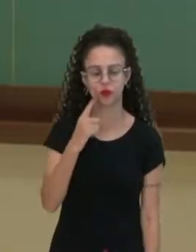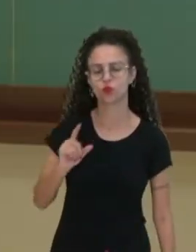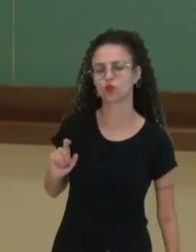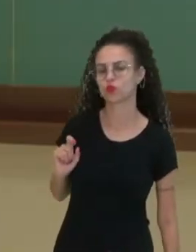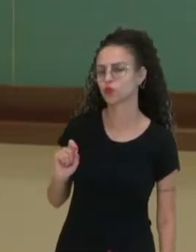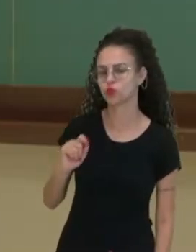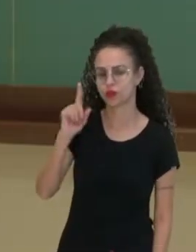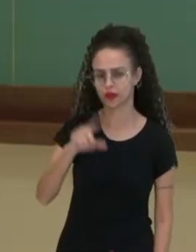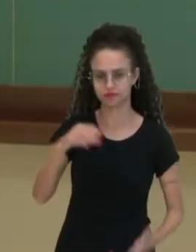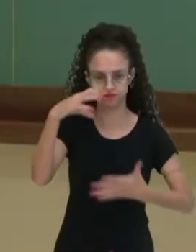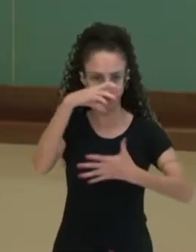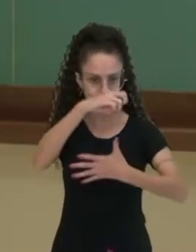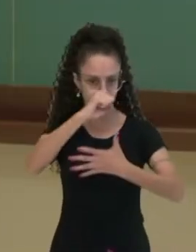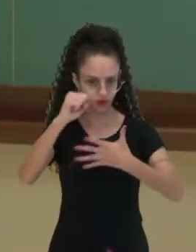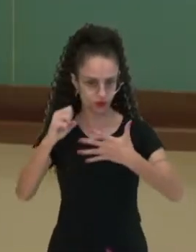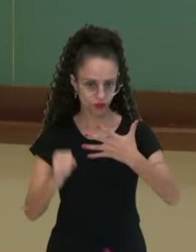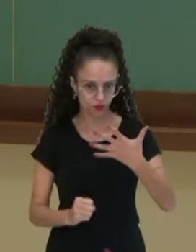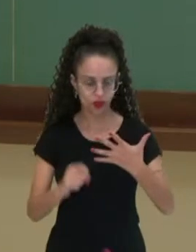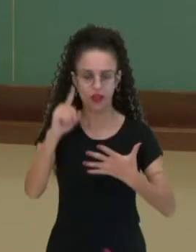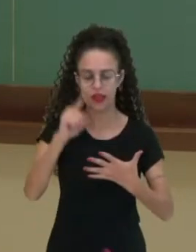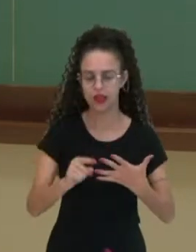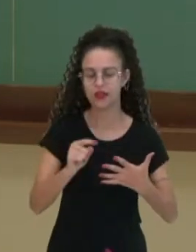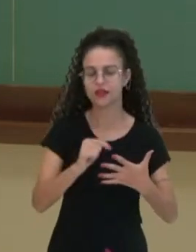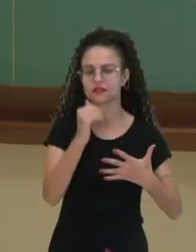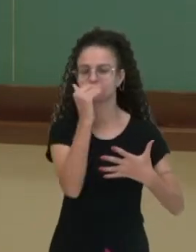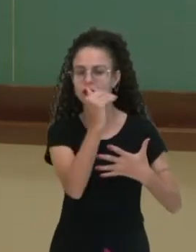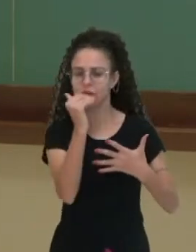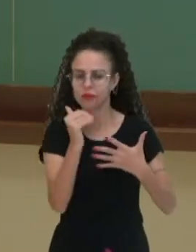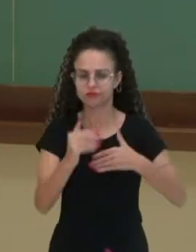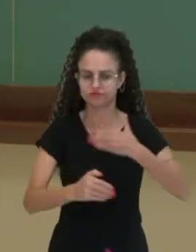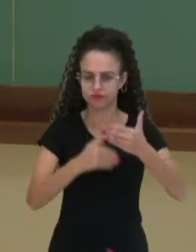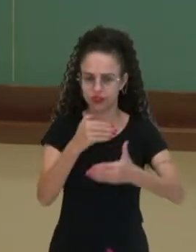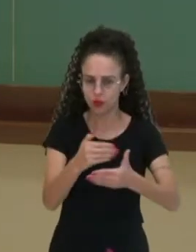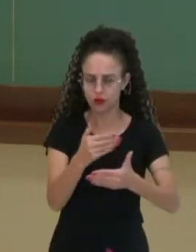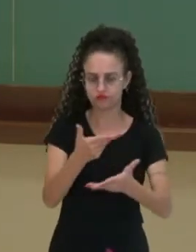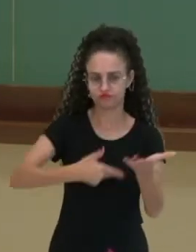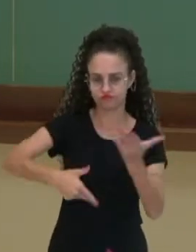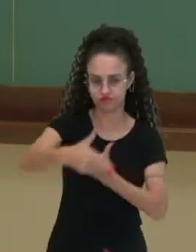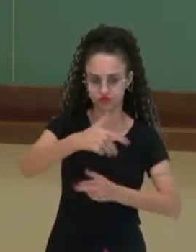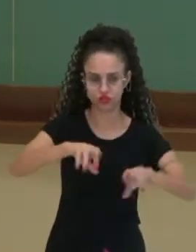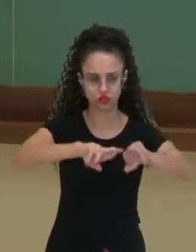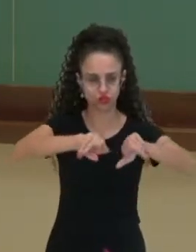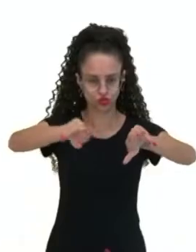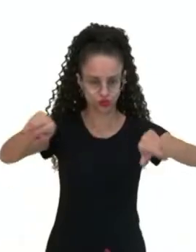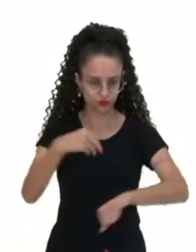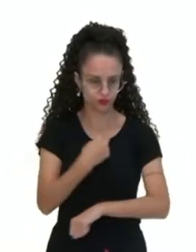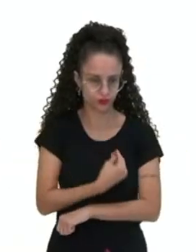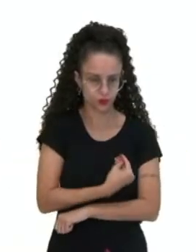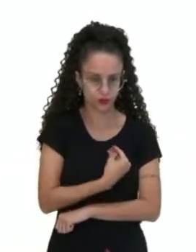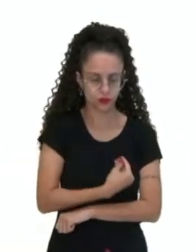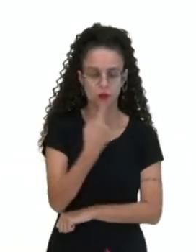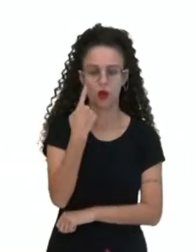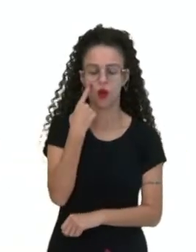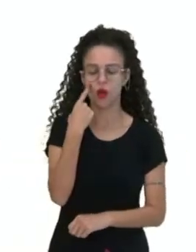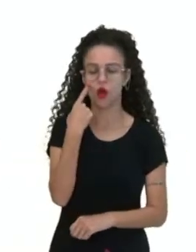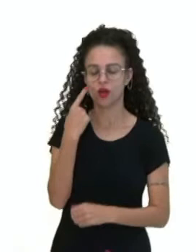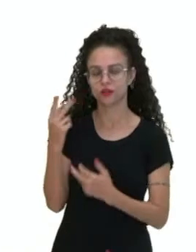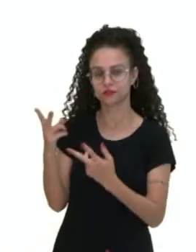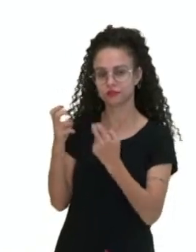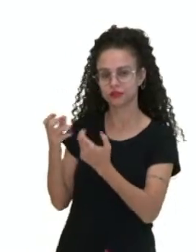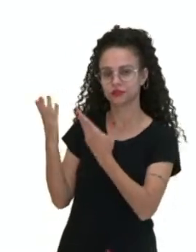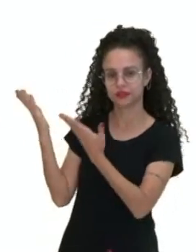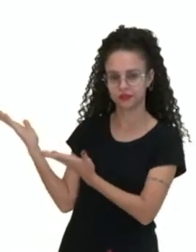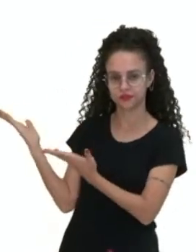cadeia alimentar? É uma sequência de interações entre diferentes organismos, conforme a gente observa aqui, ó,